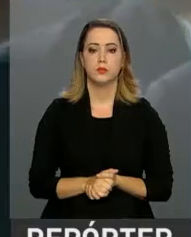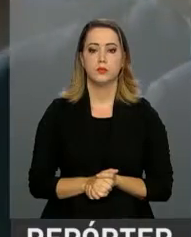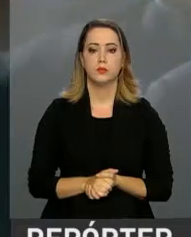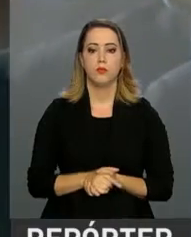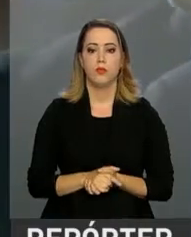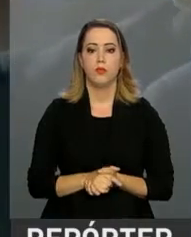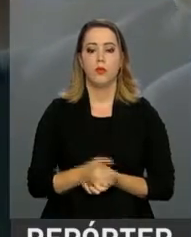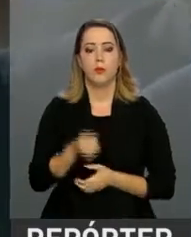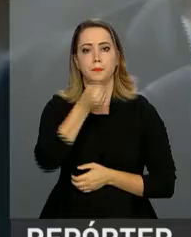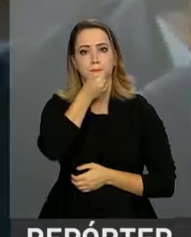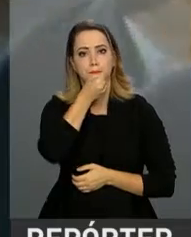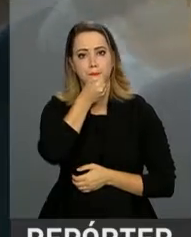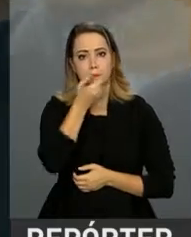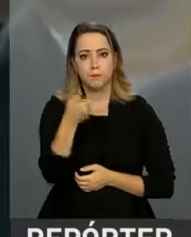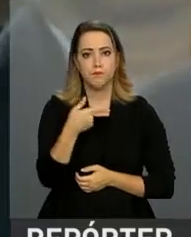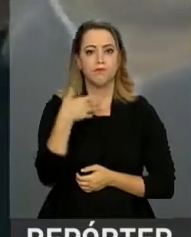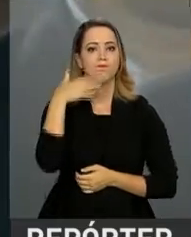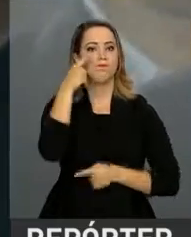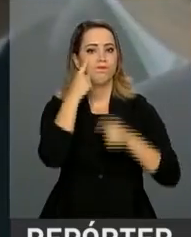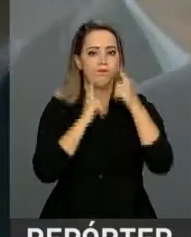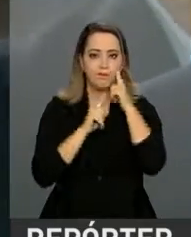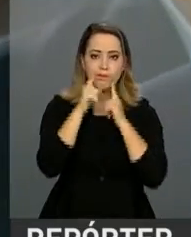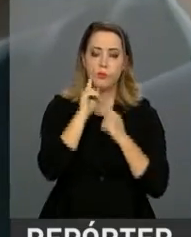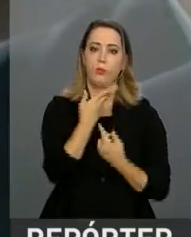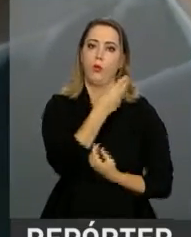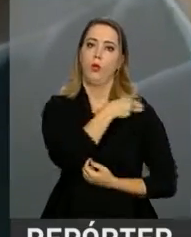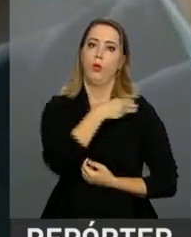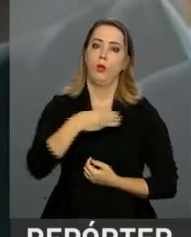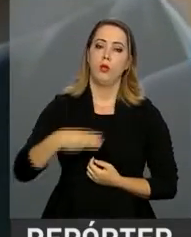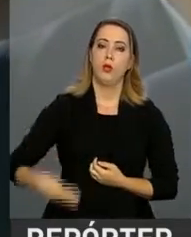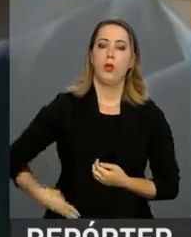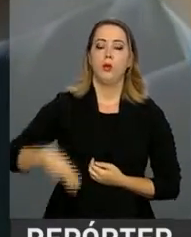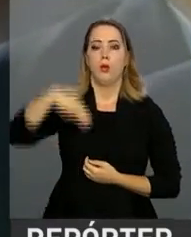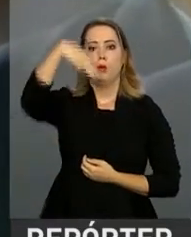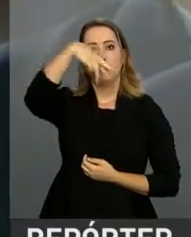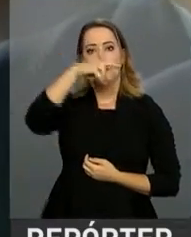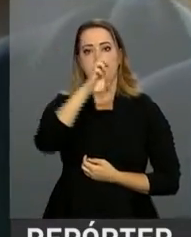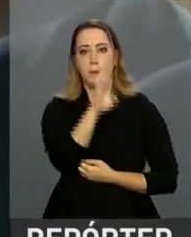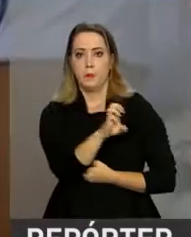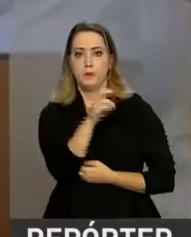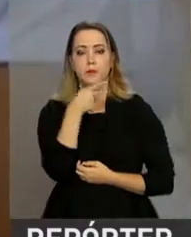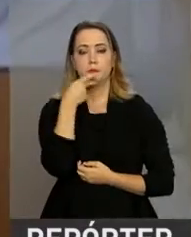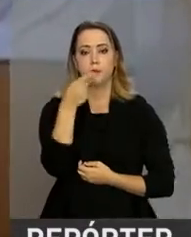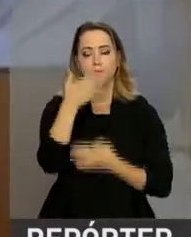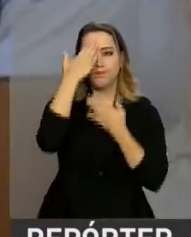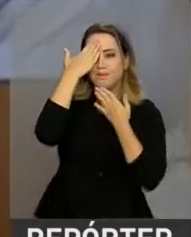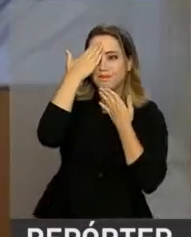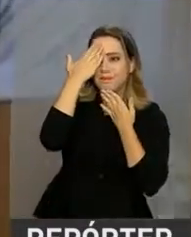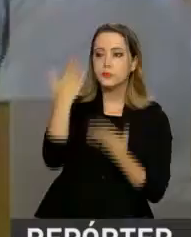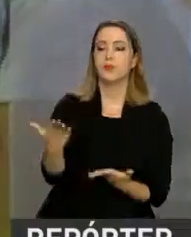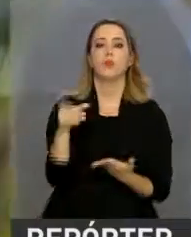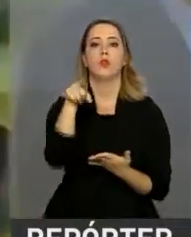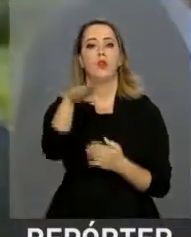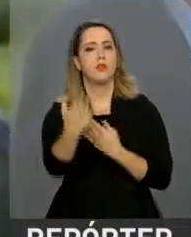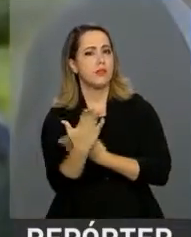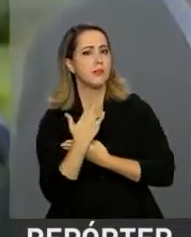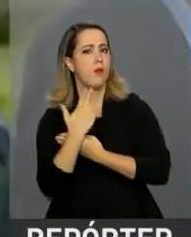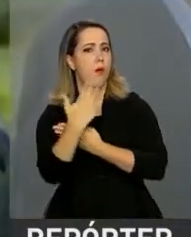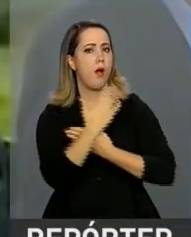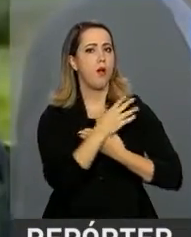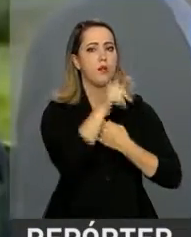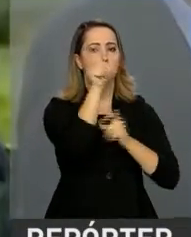Em um discurso emocionado, o ministro de Relações Exteriores do Brasil, José Serra, agradeceu a solidariedade